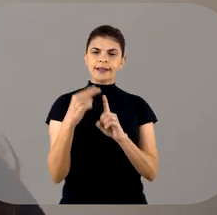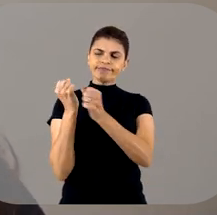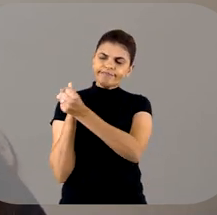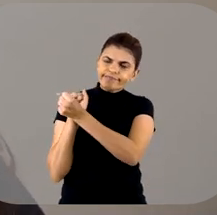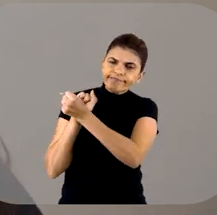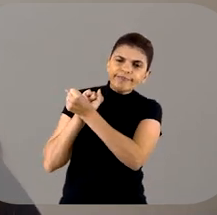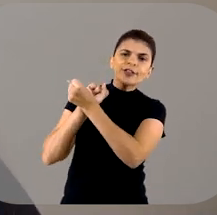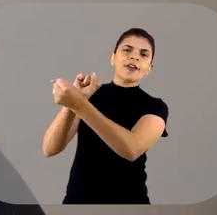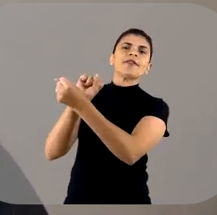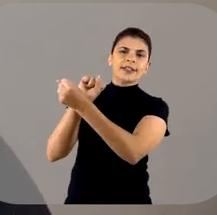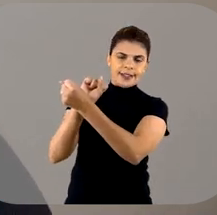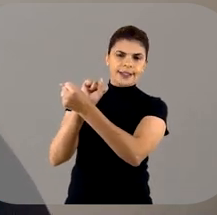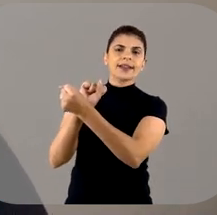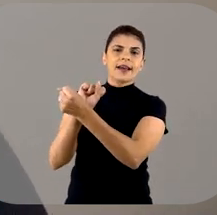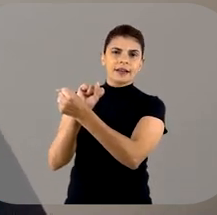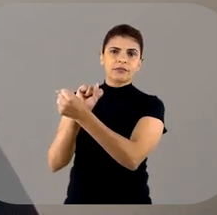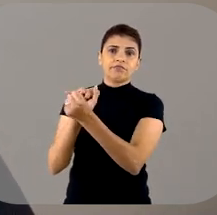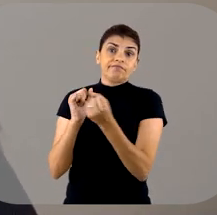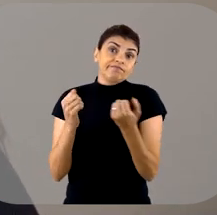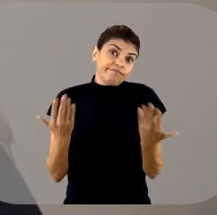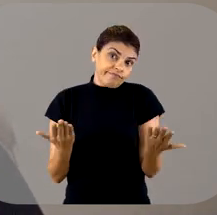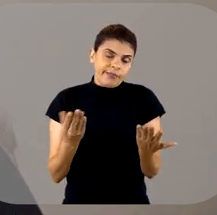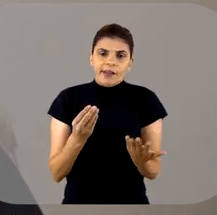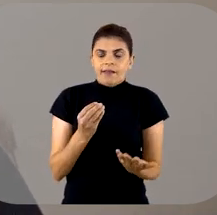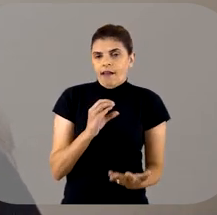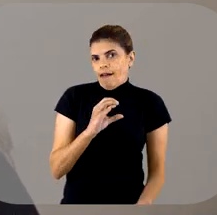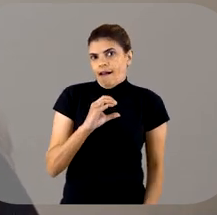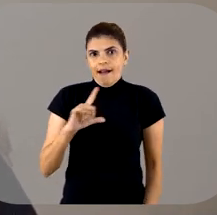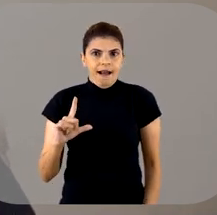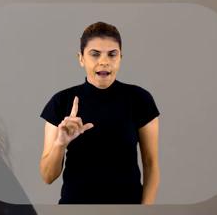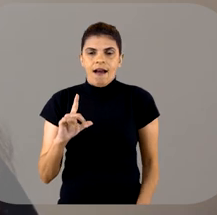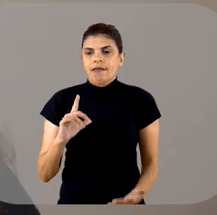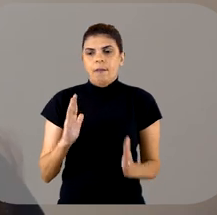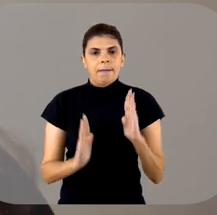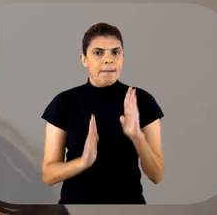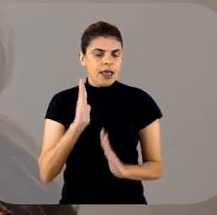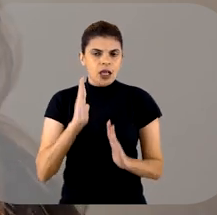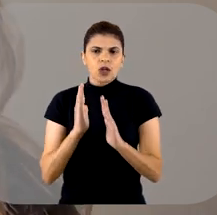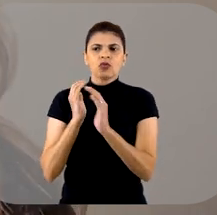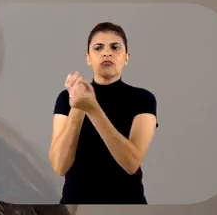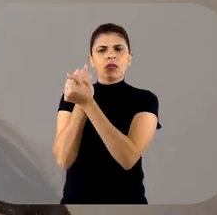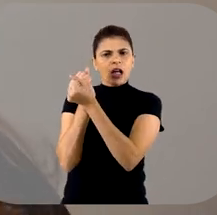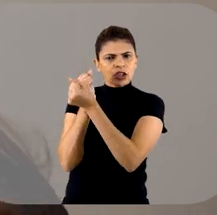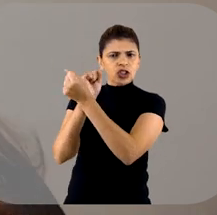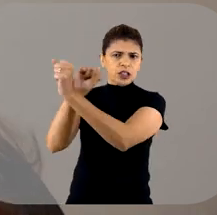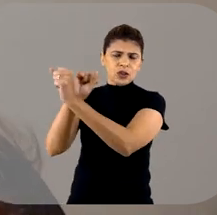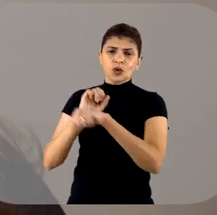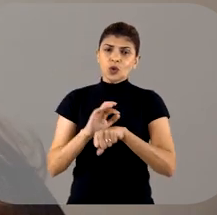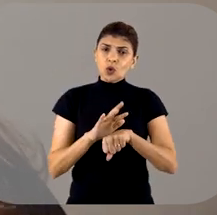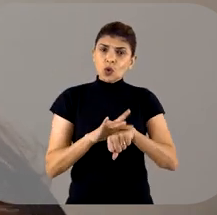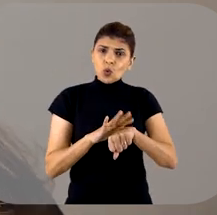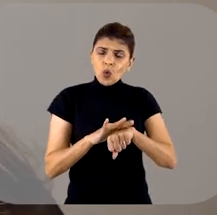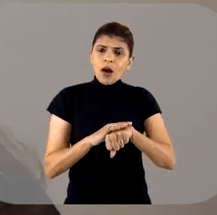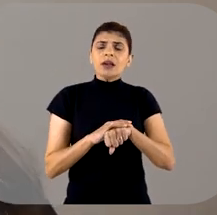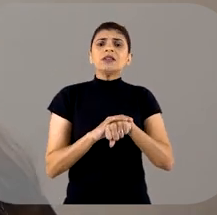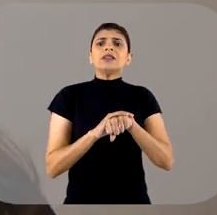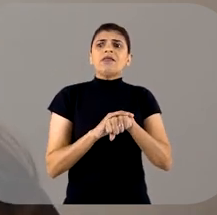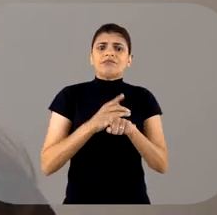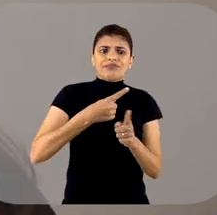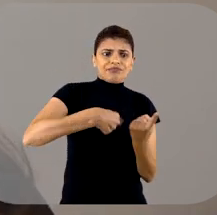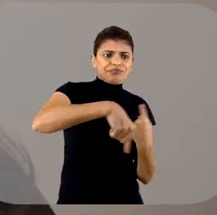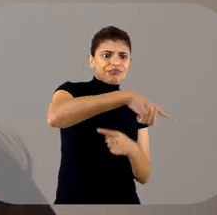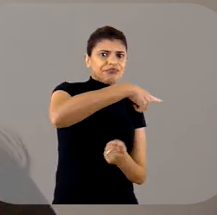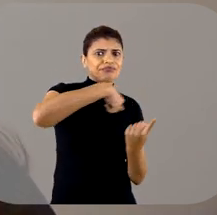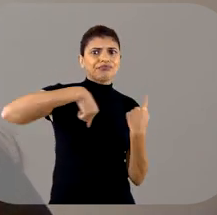dos escravizados. Mas é claro que durante todo o período da escravidão, as doenças atravessaram